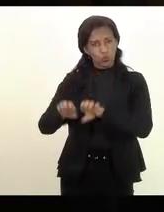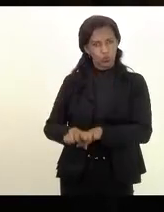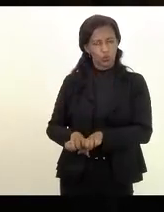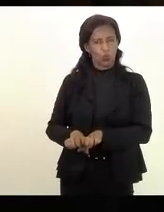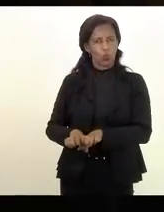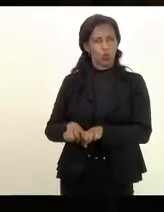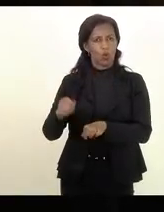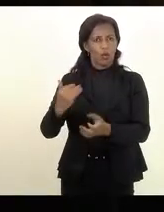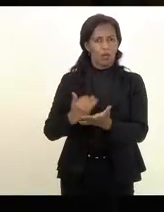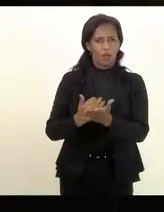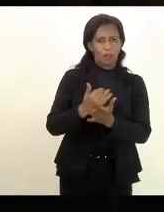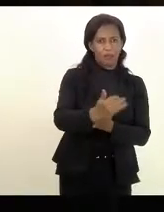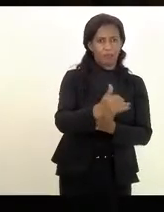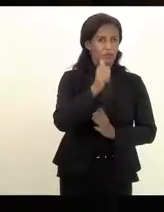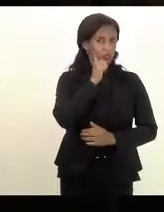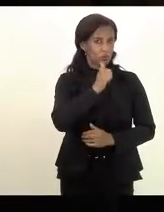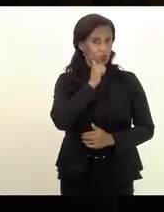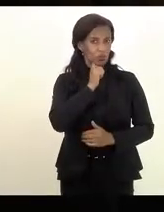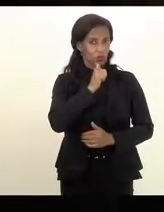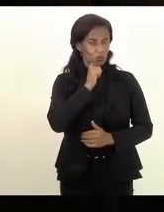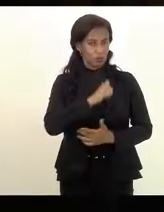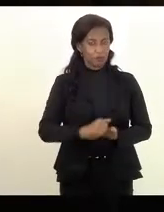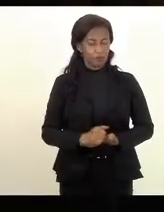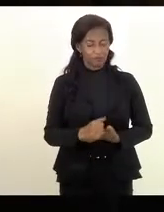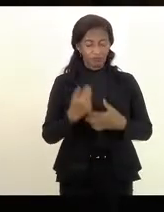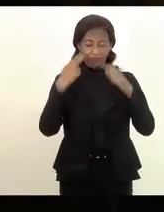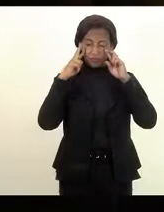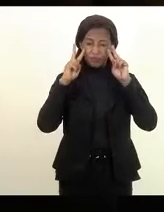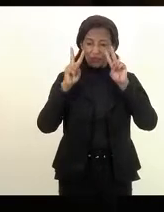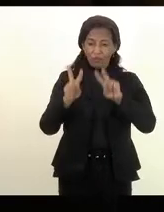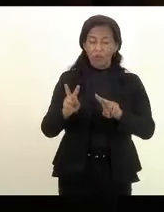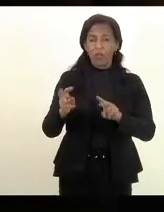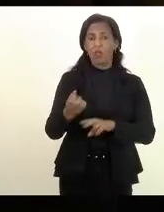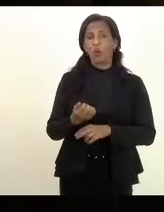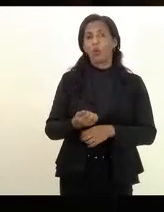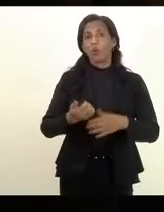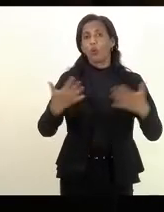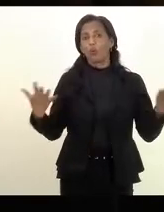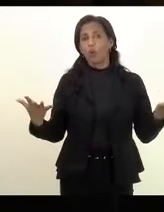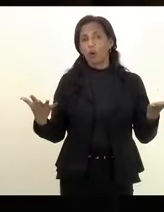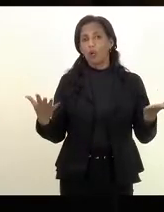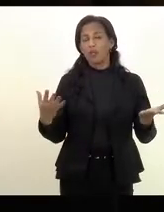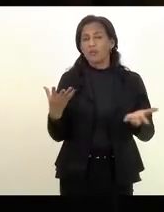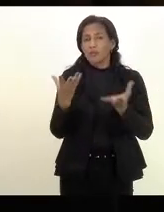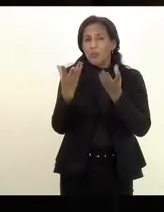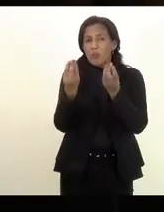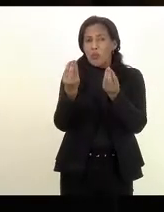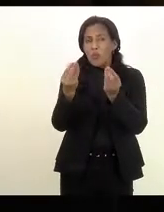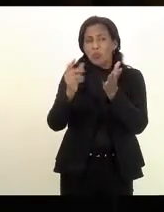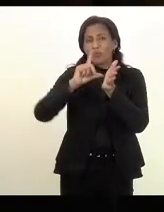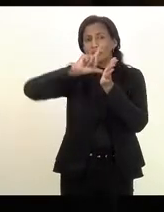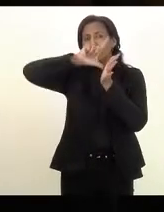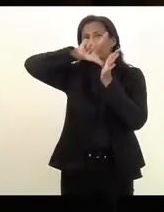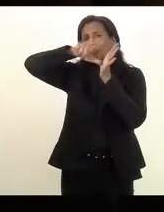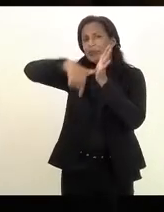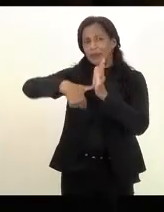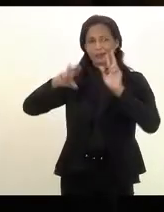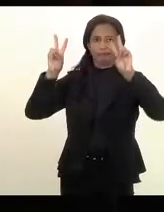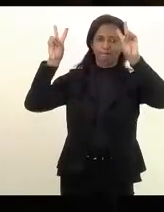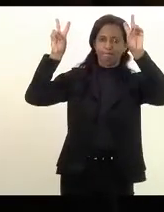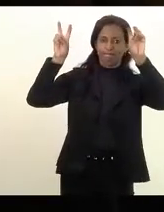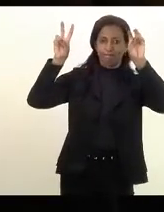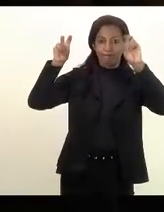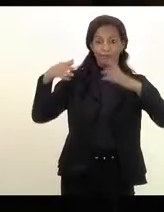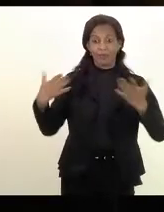das nossas mulheres a gente olha o quanto que ainda estamos muito atrasados nesse tema e